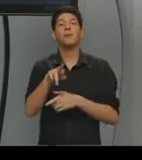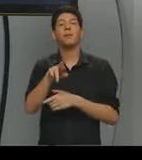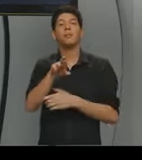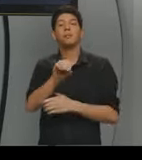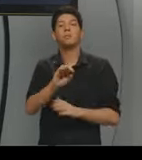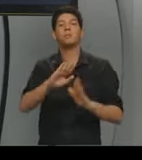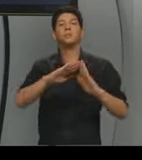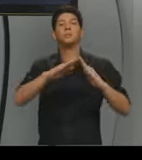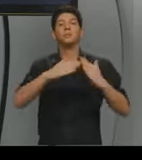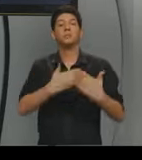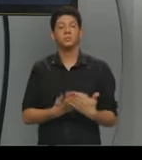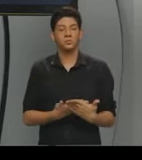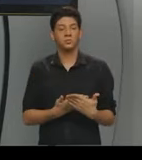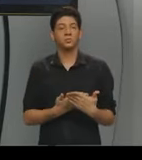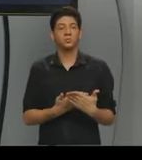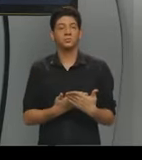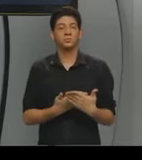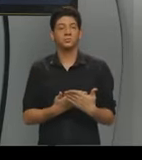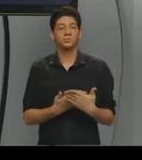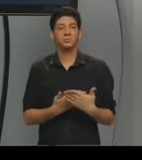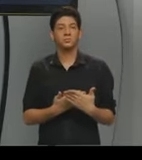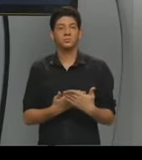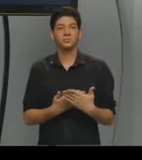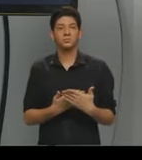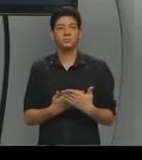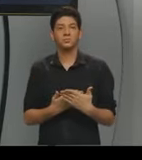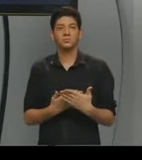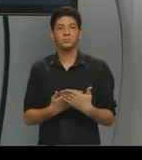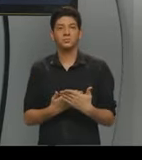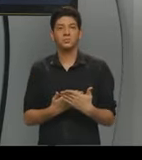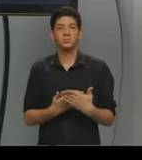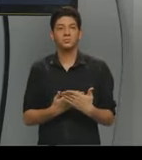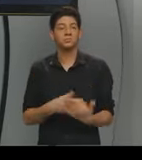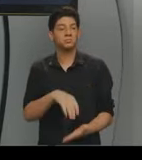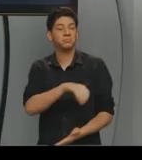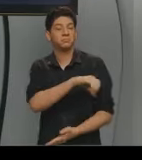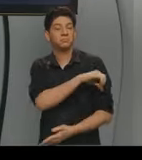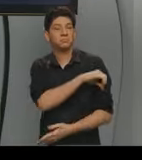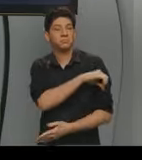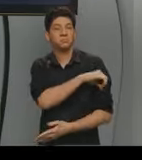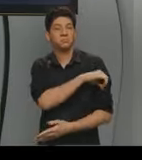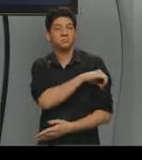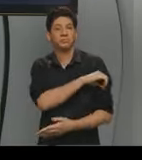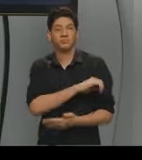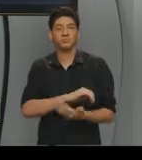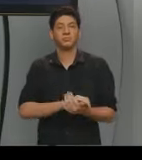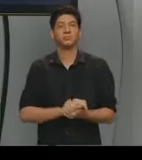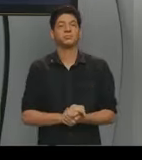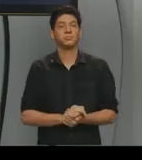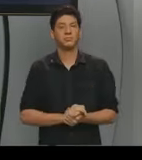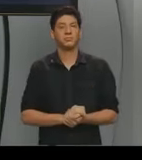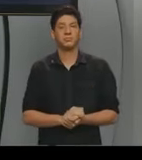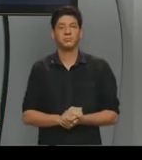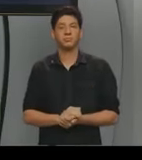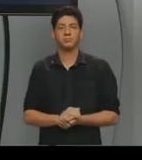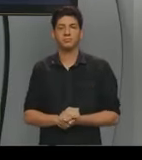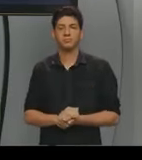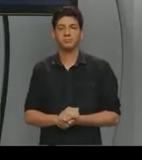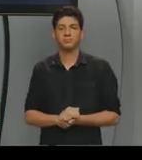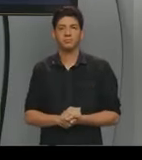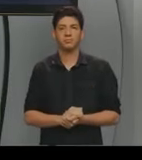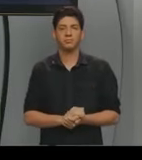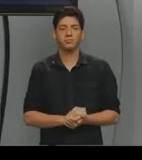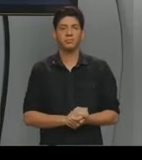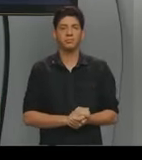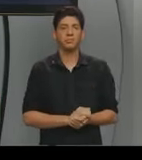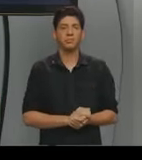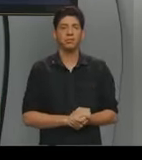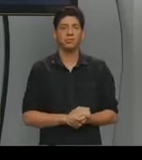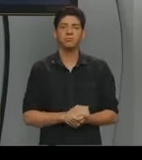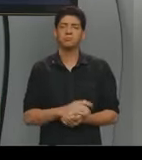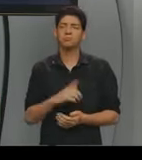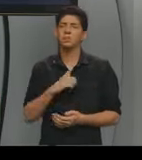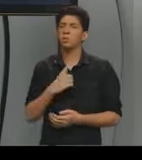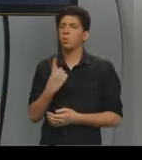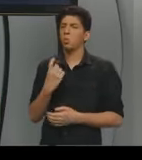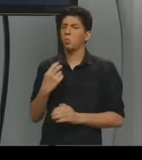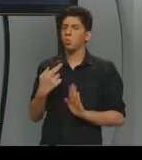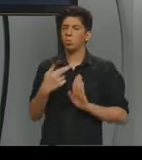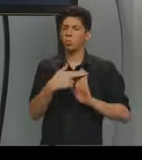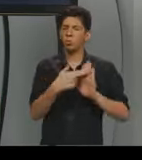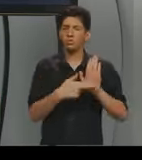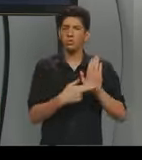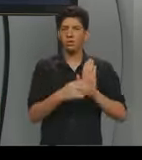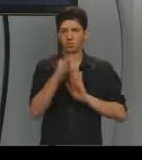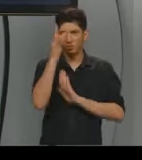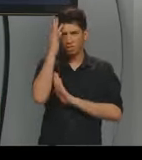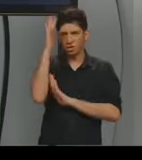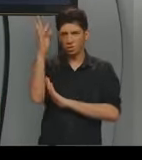Escola Estadual Oscar Arthur Guimarães. Ele está no 9º ano. Existe uma única regra para teorema